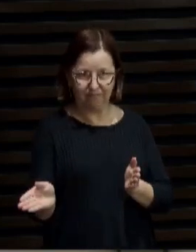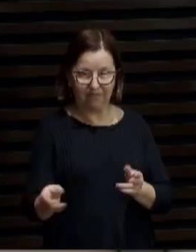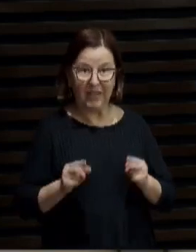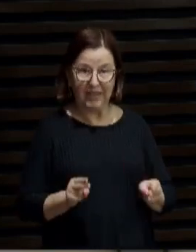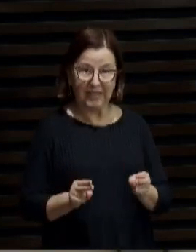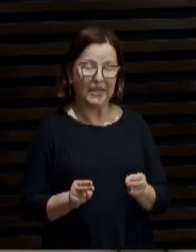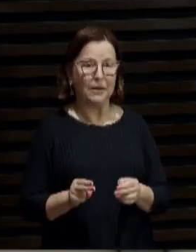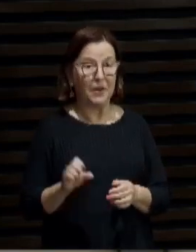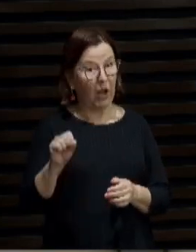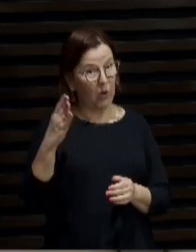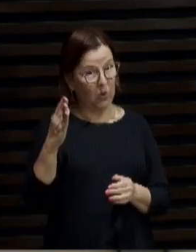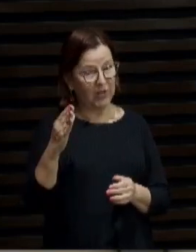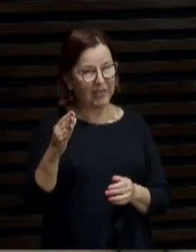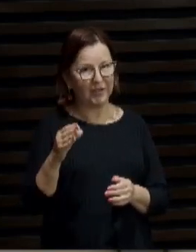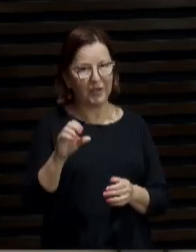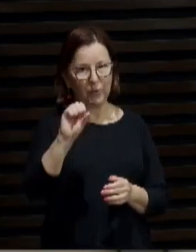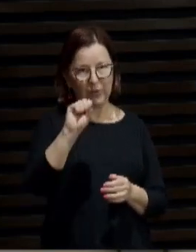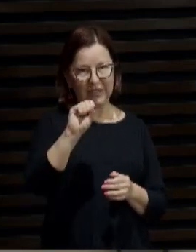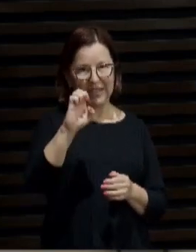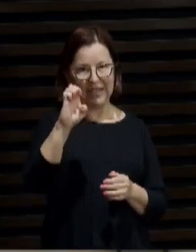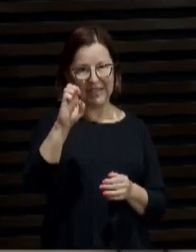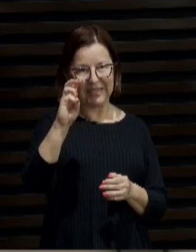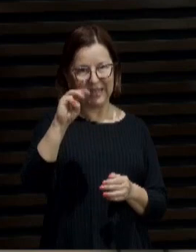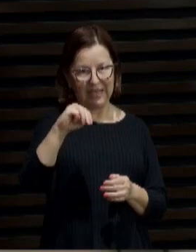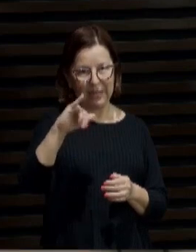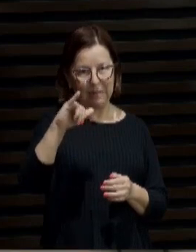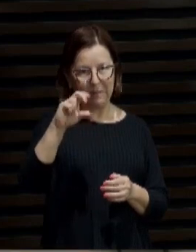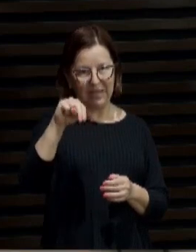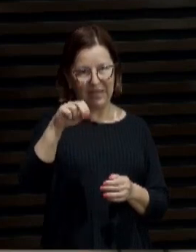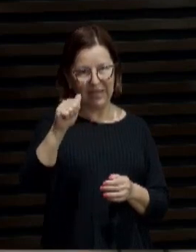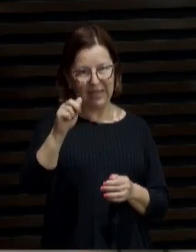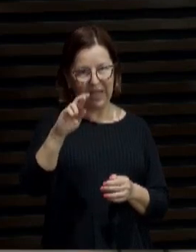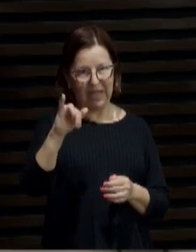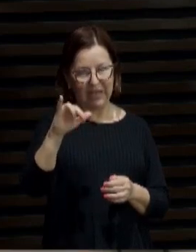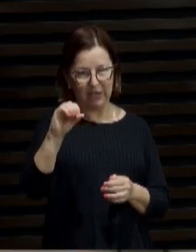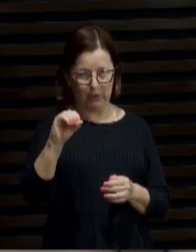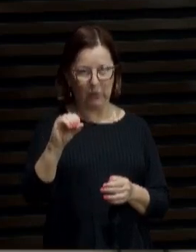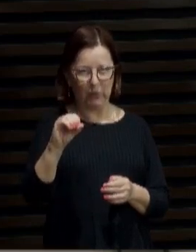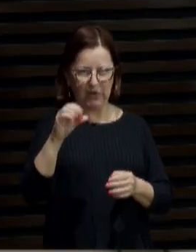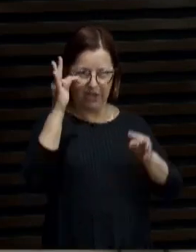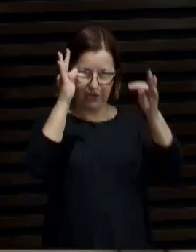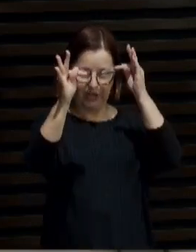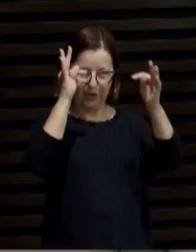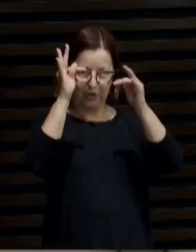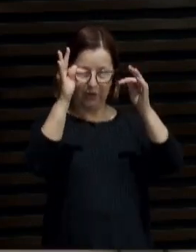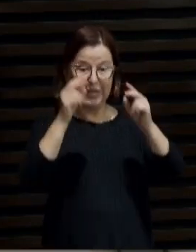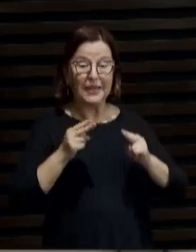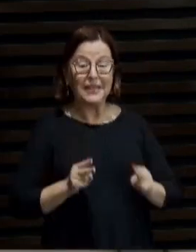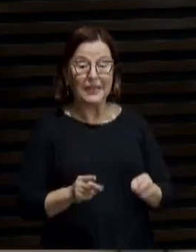Nos seminários de teologia, tem sido cada vez maior